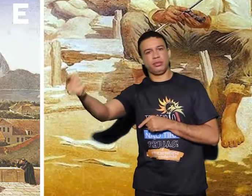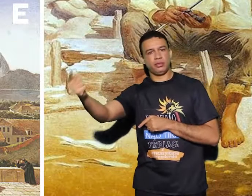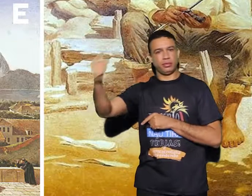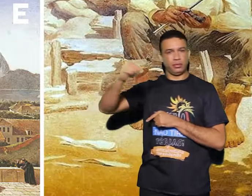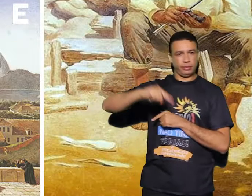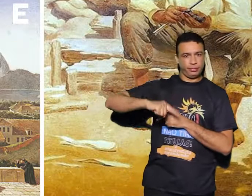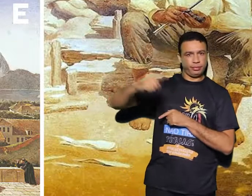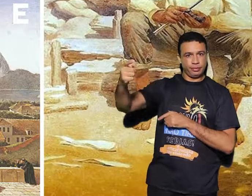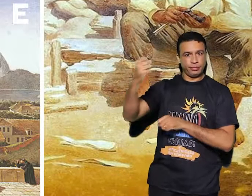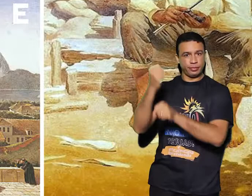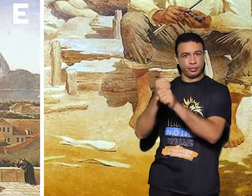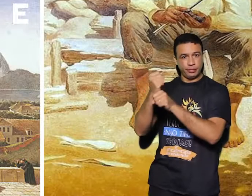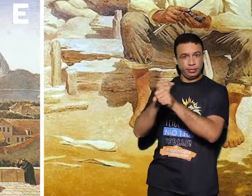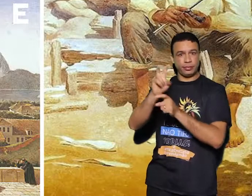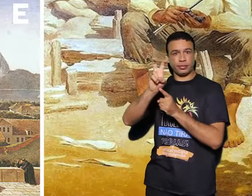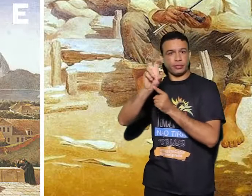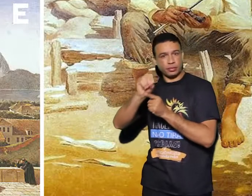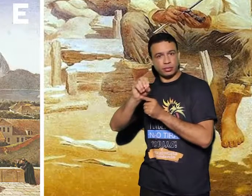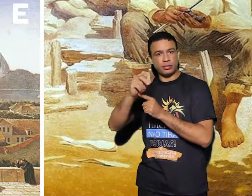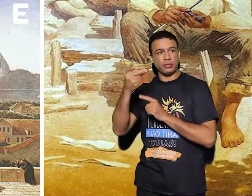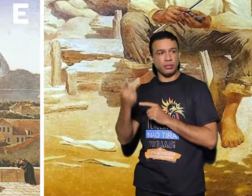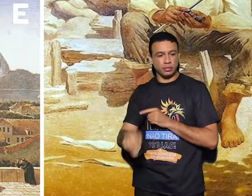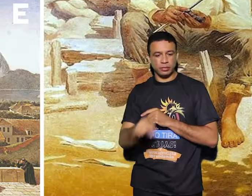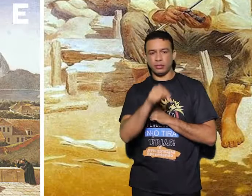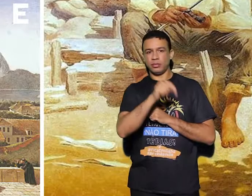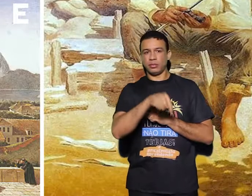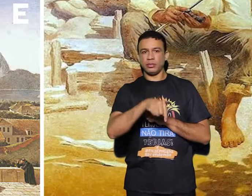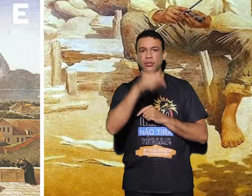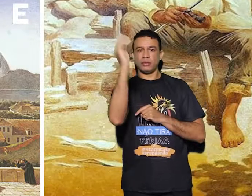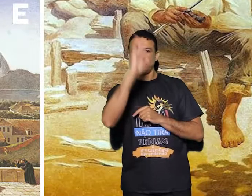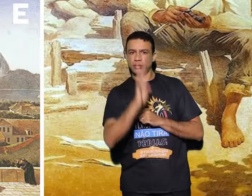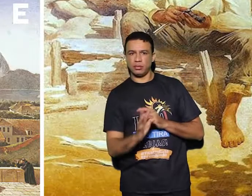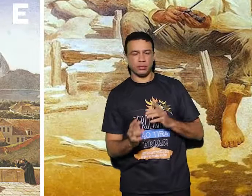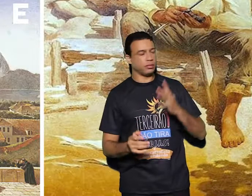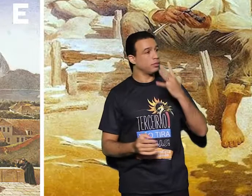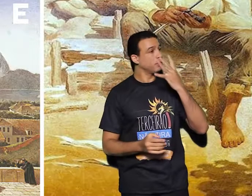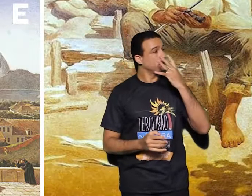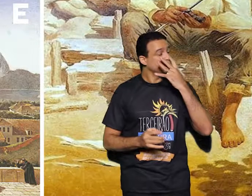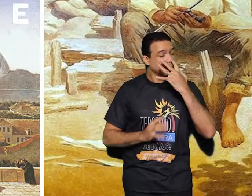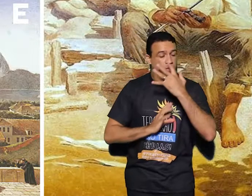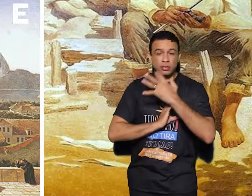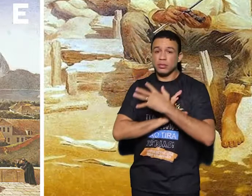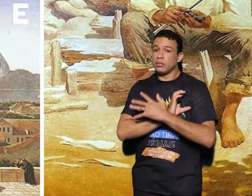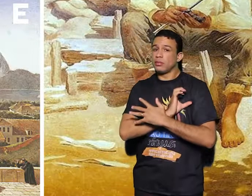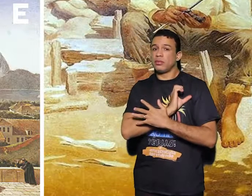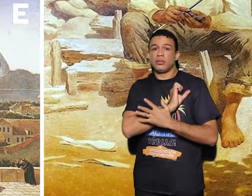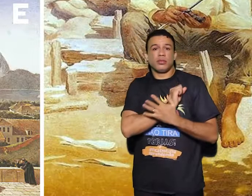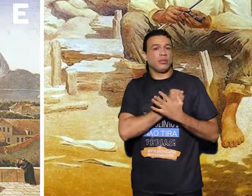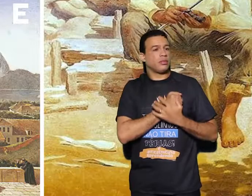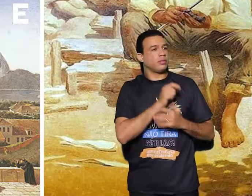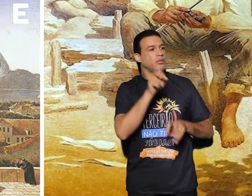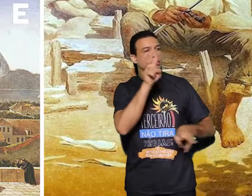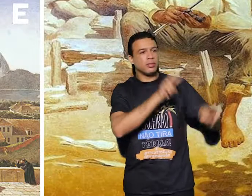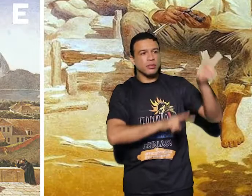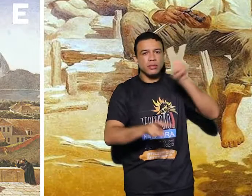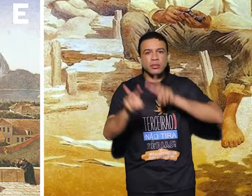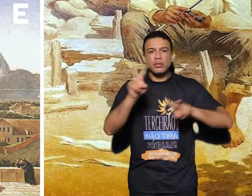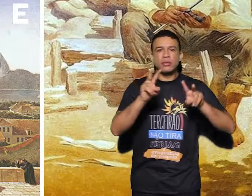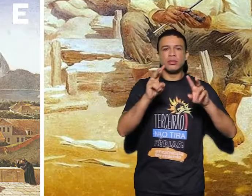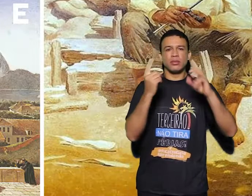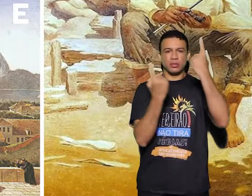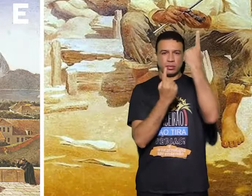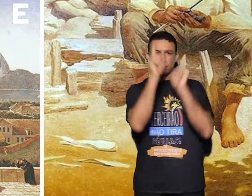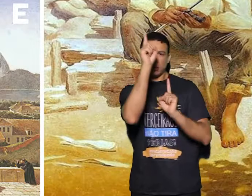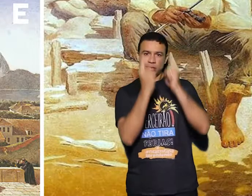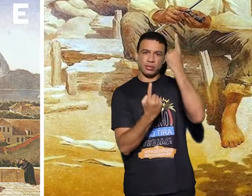menos 50 anos, e se apaixonou por tudo que era exótico no país. Essa obra é de como ele vê o carnaval, ou a base